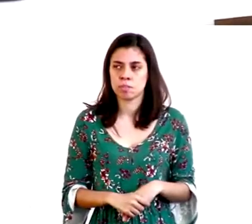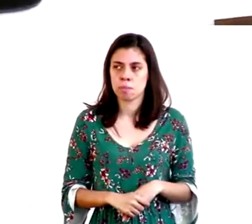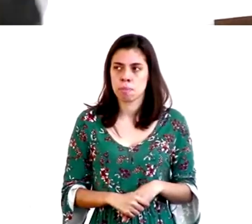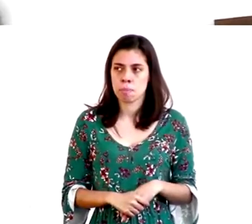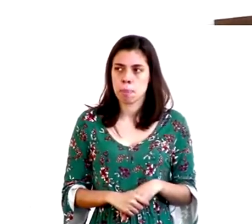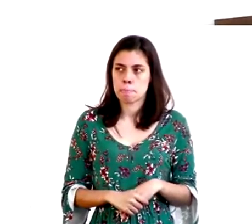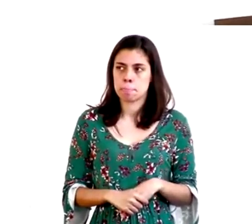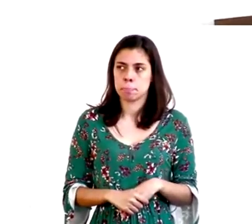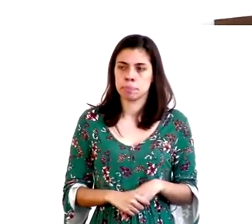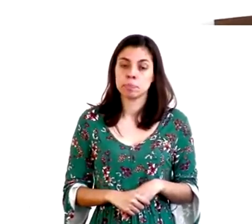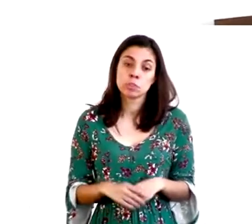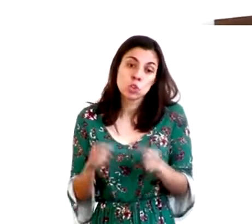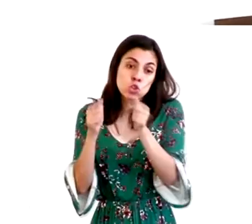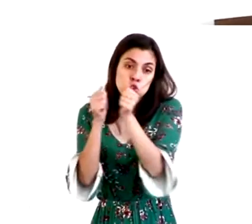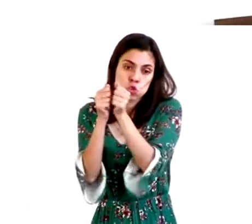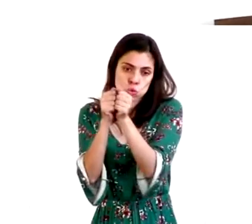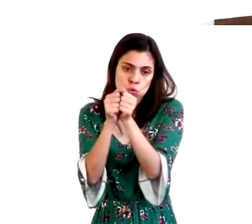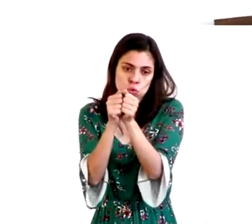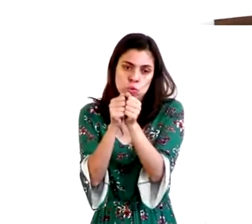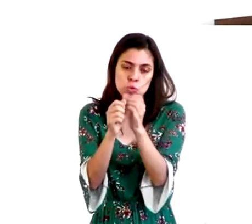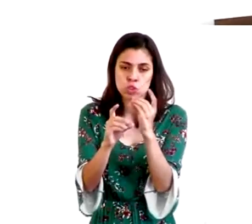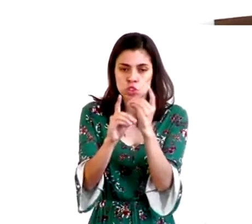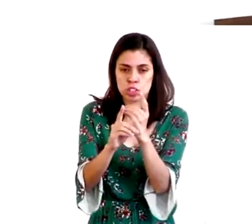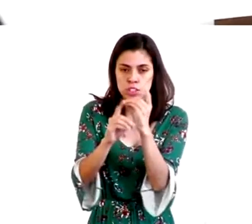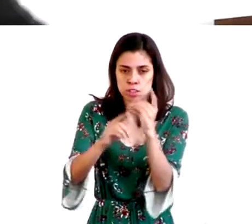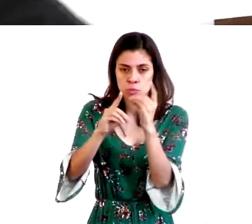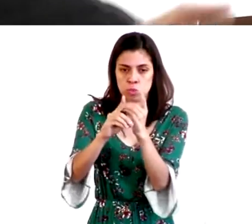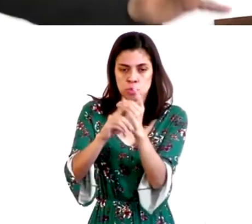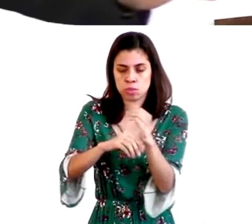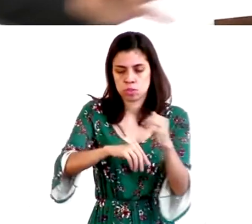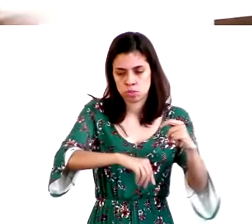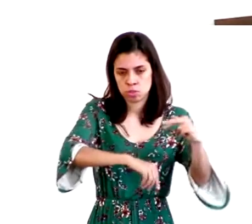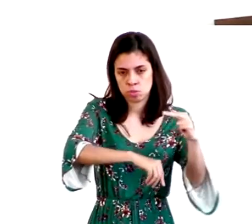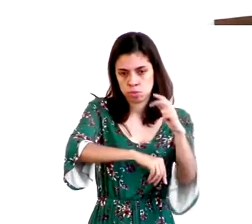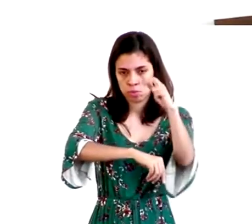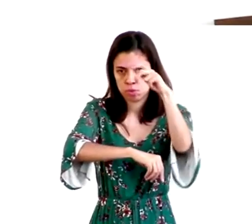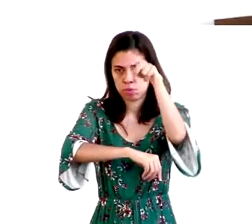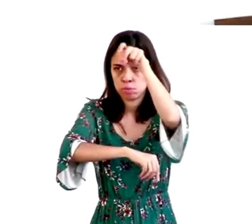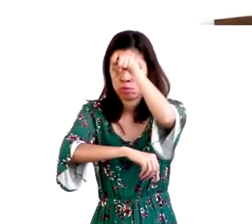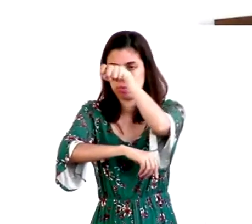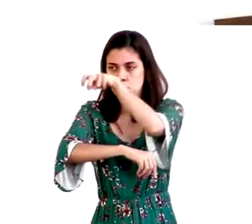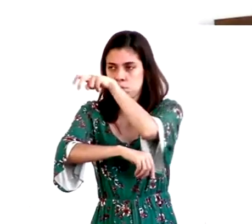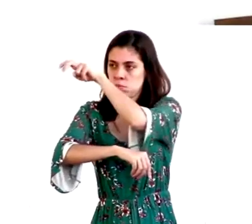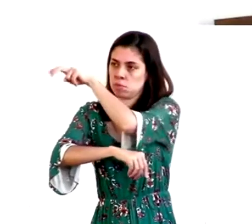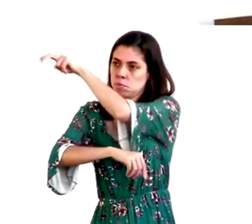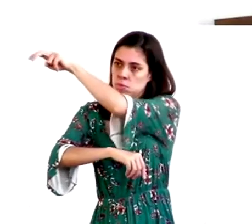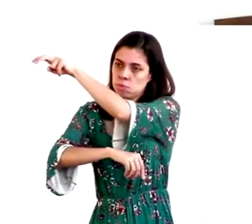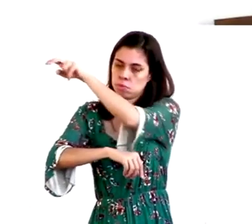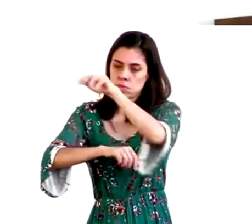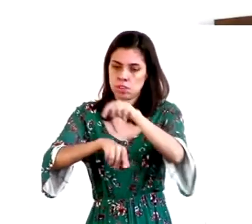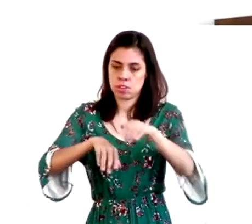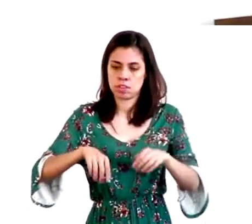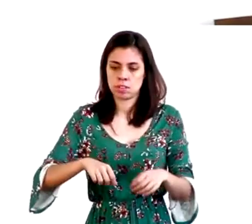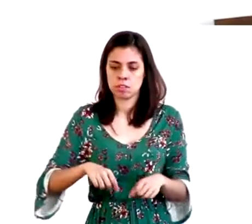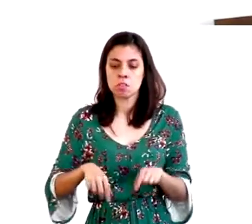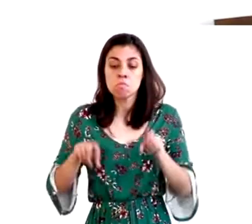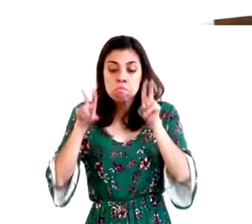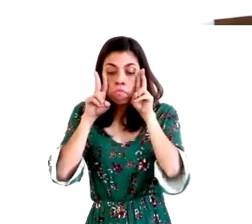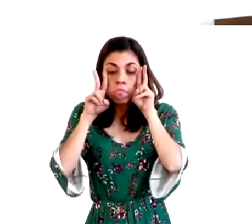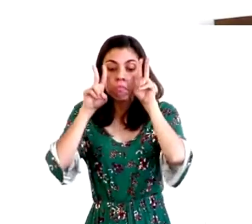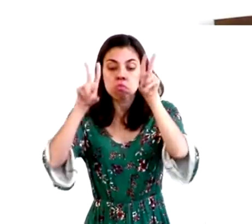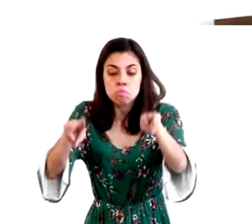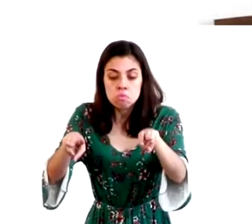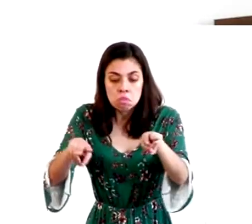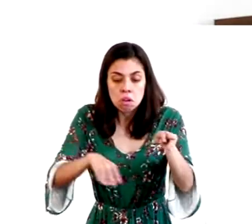os seus discípulos. Então toda a multidão está ao seu redor. E ele está agora